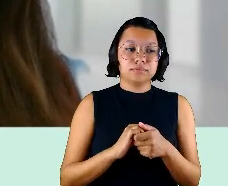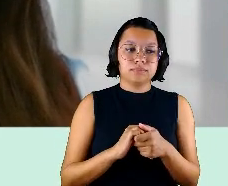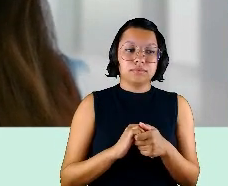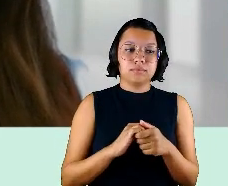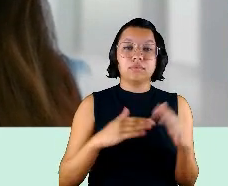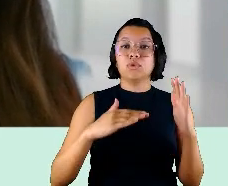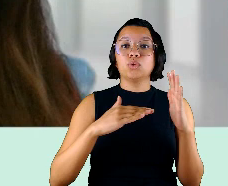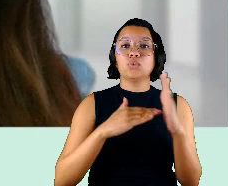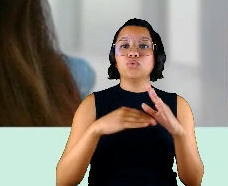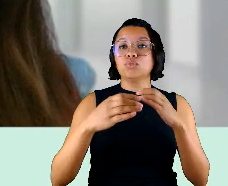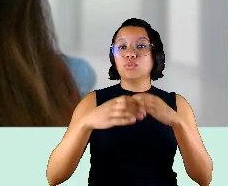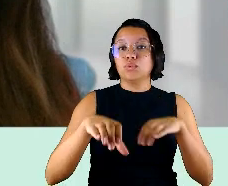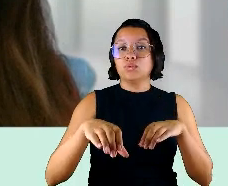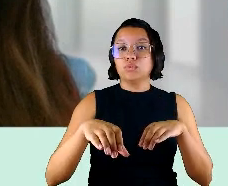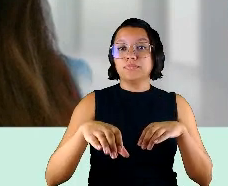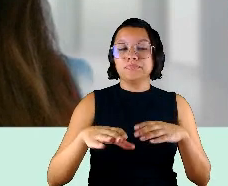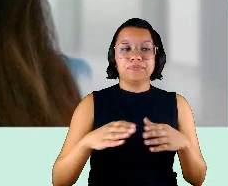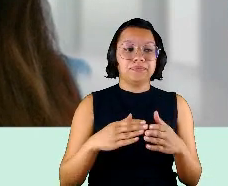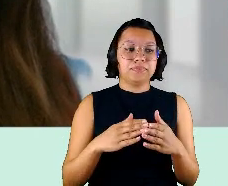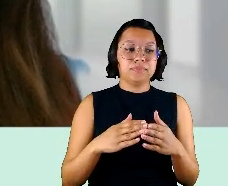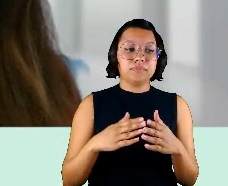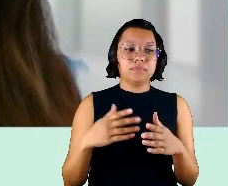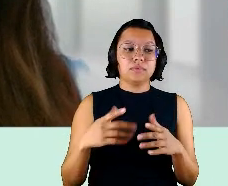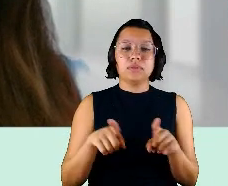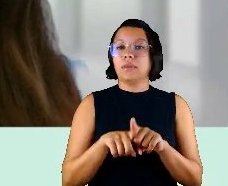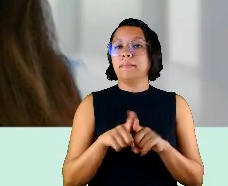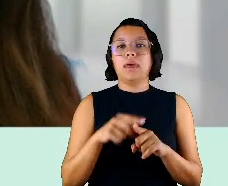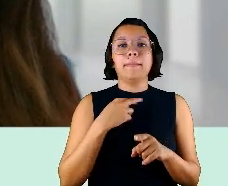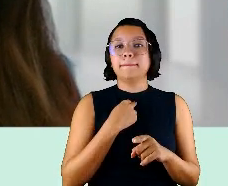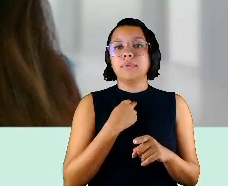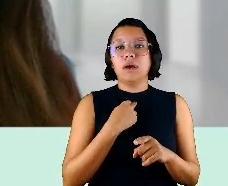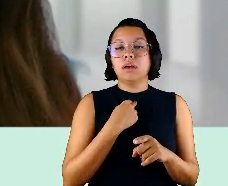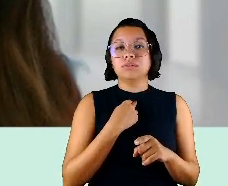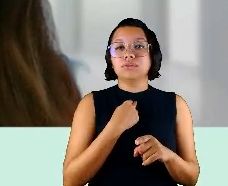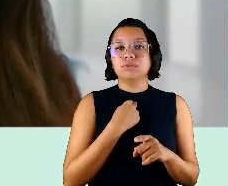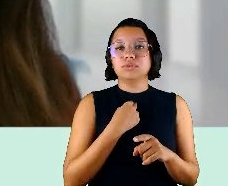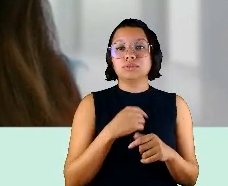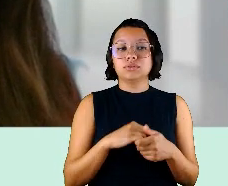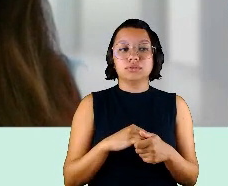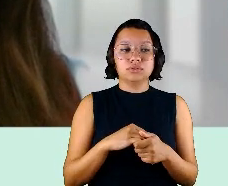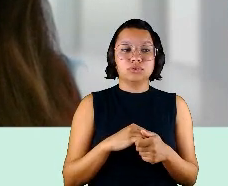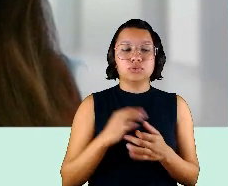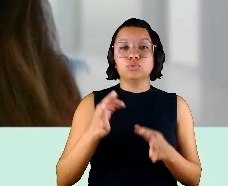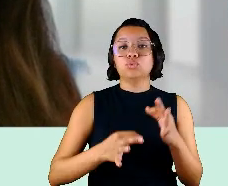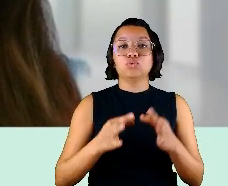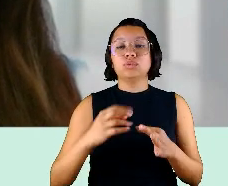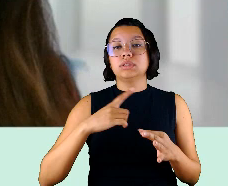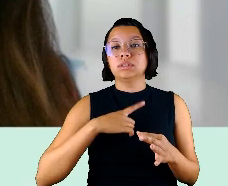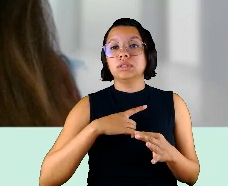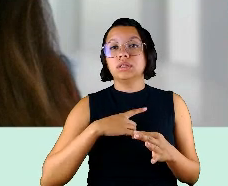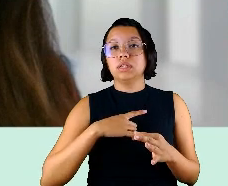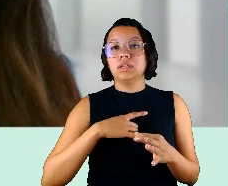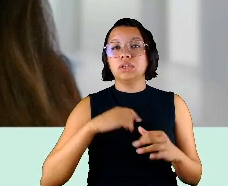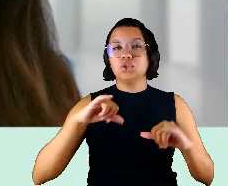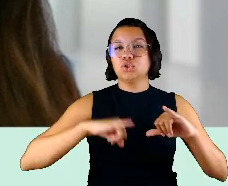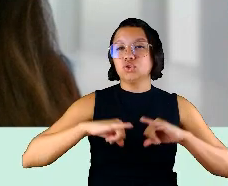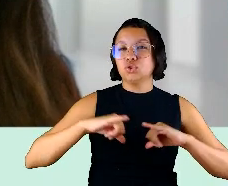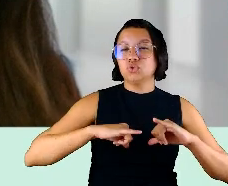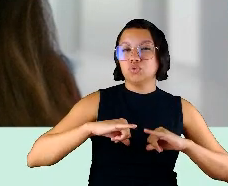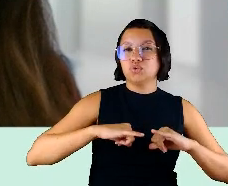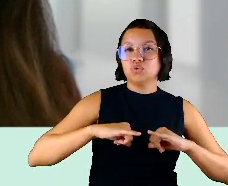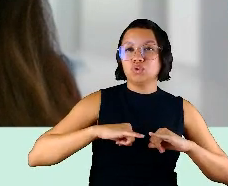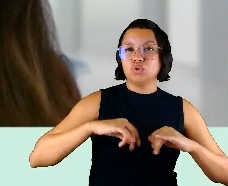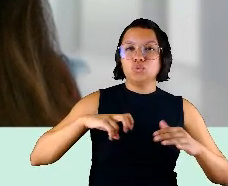último concurso. E também não pode o juiz que tenha sofrido uma